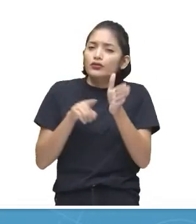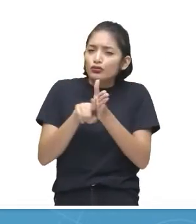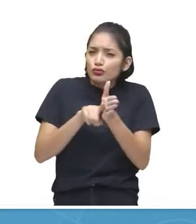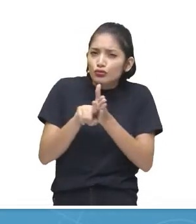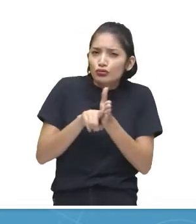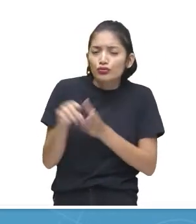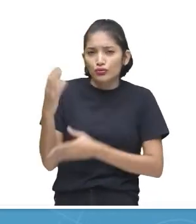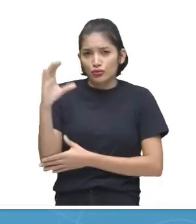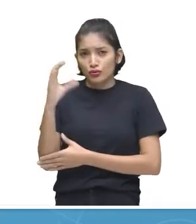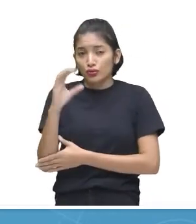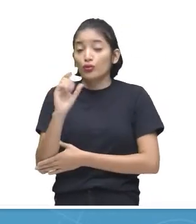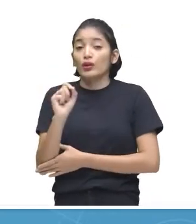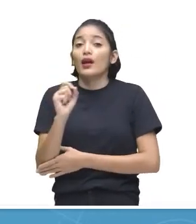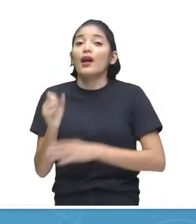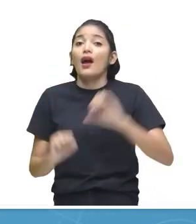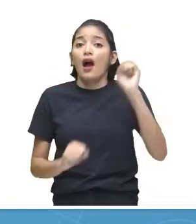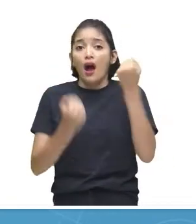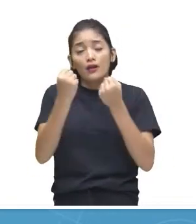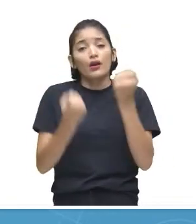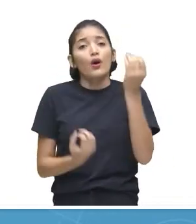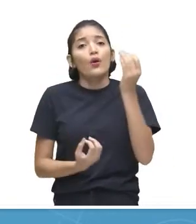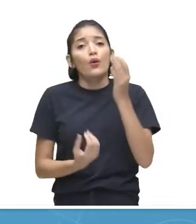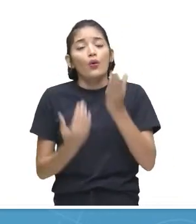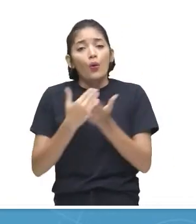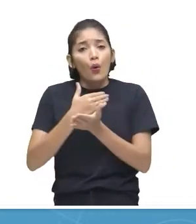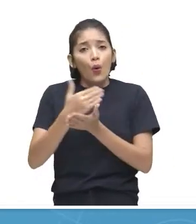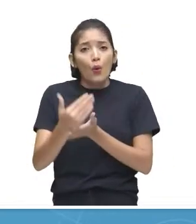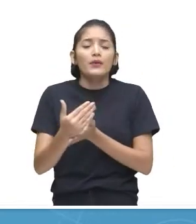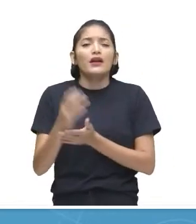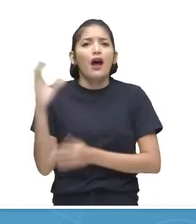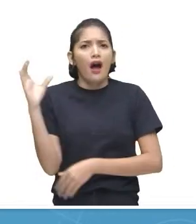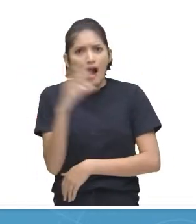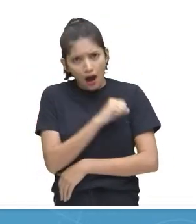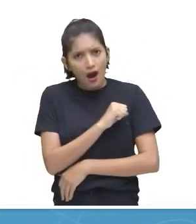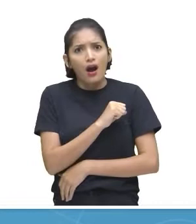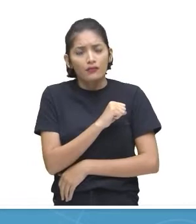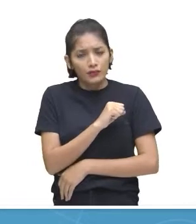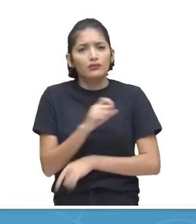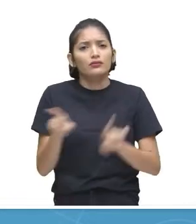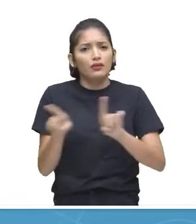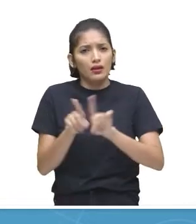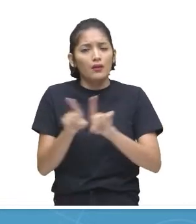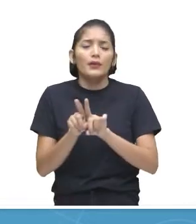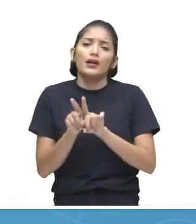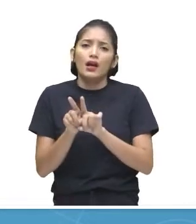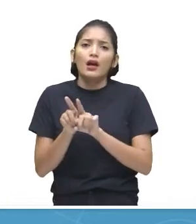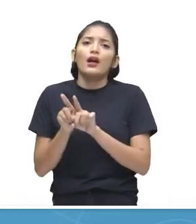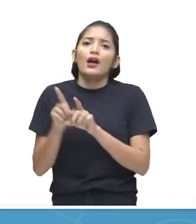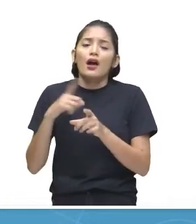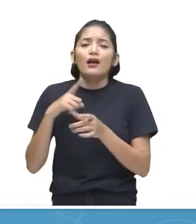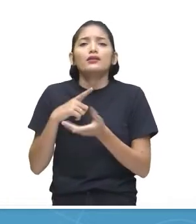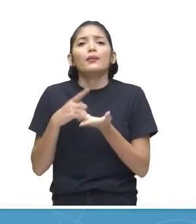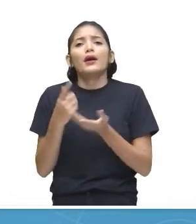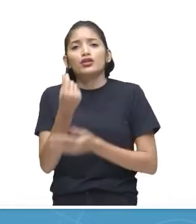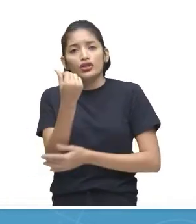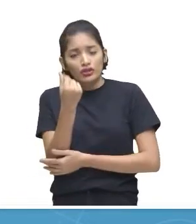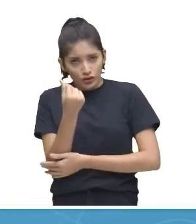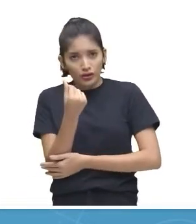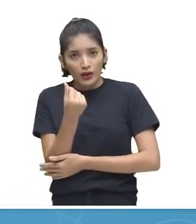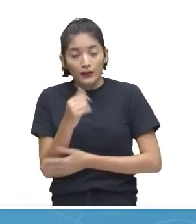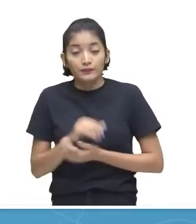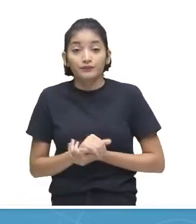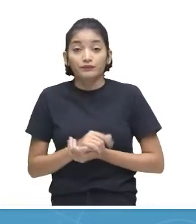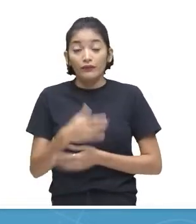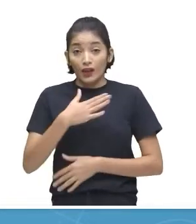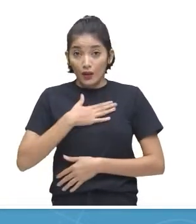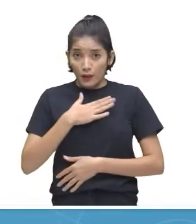para que as fábricas comecem a produzir mais rápido, para que se possa acumular mais capital. Então, para mim poder